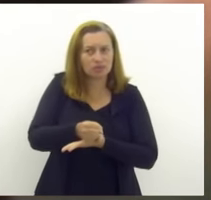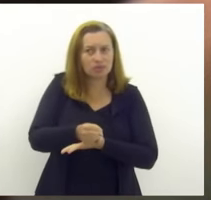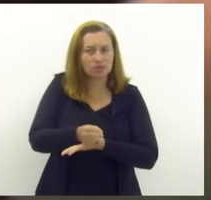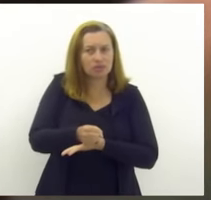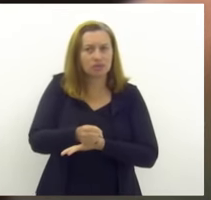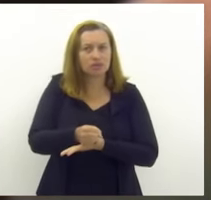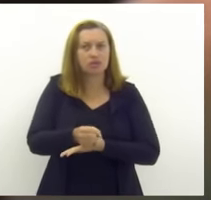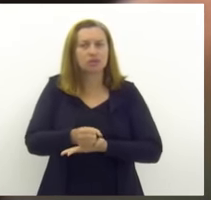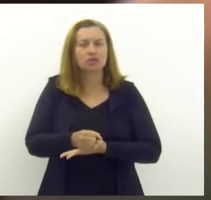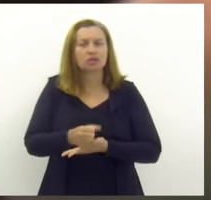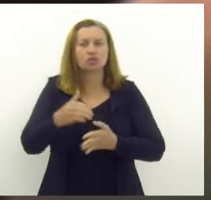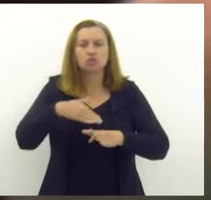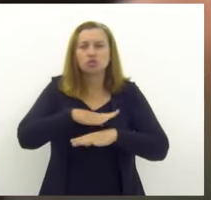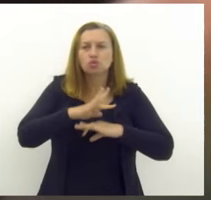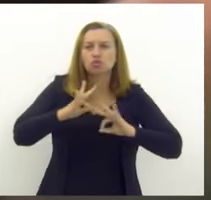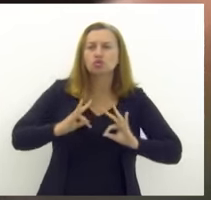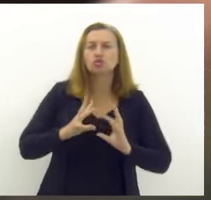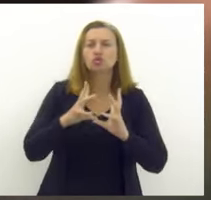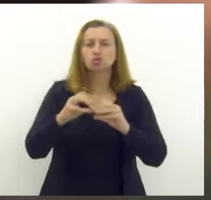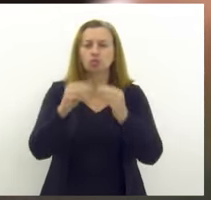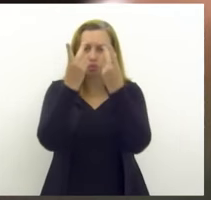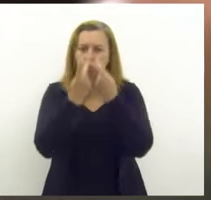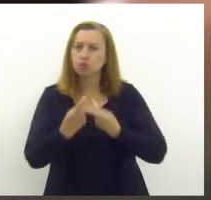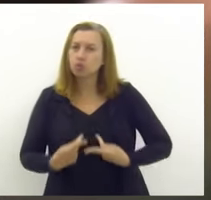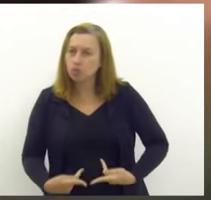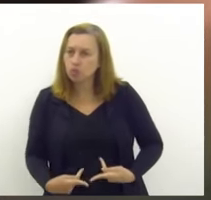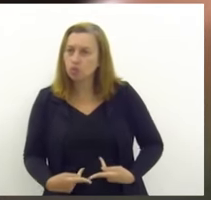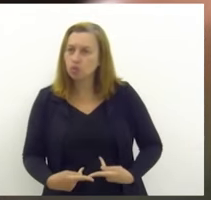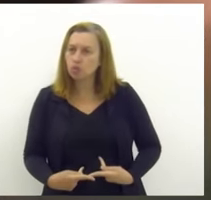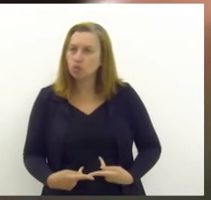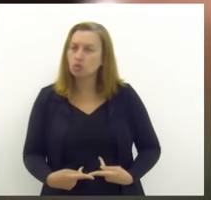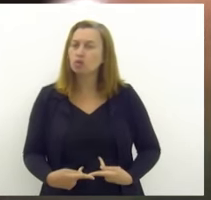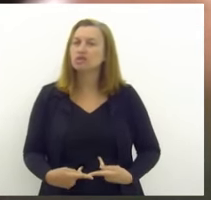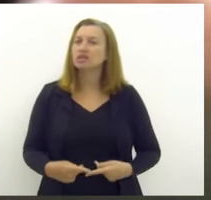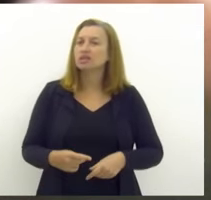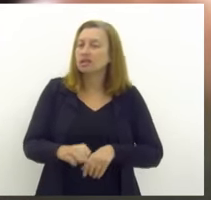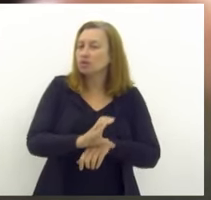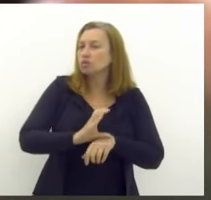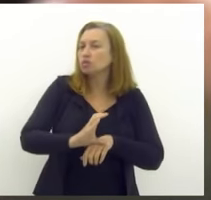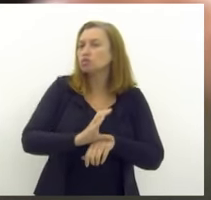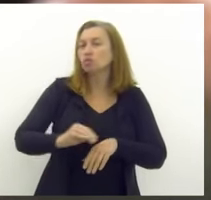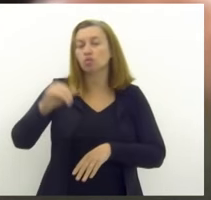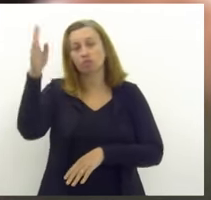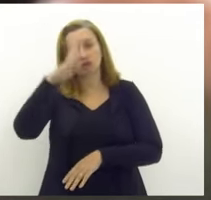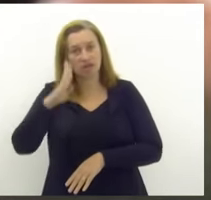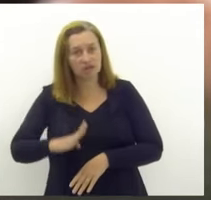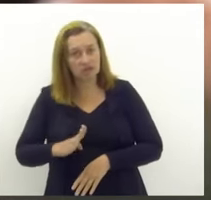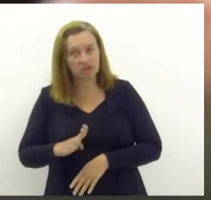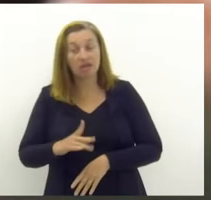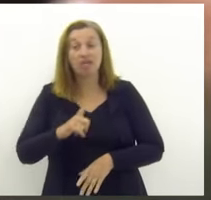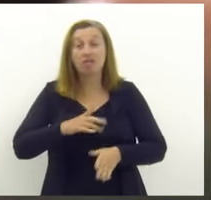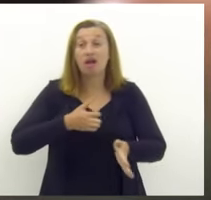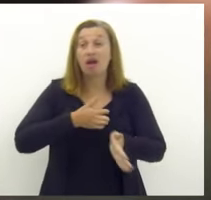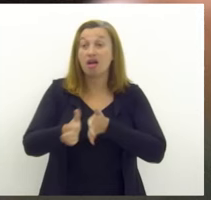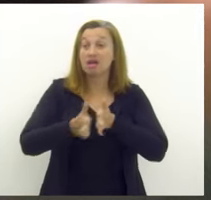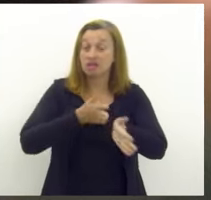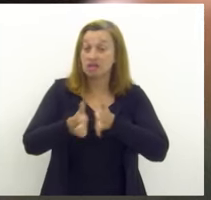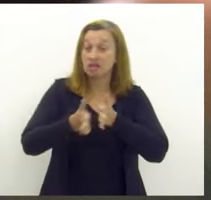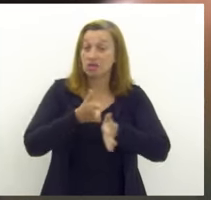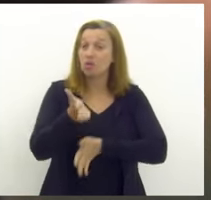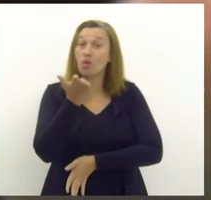elementar de todos os seres humanos que tá na constituição brasileira que é ter acesso ao